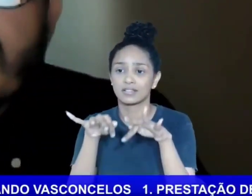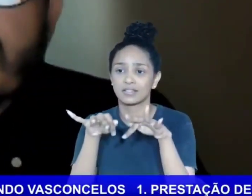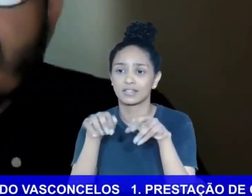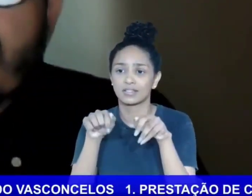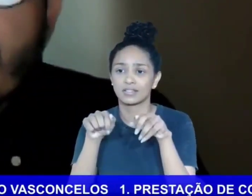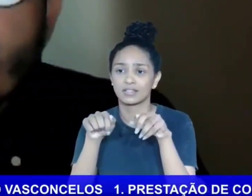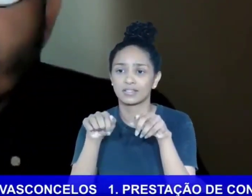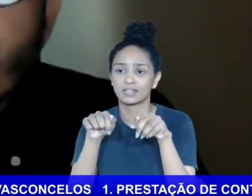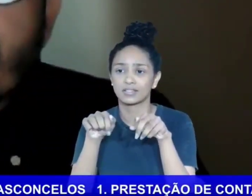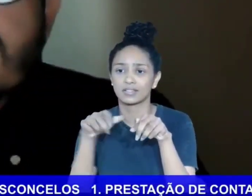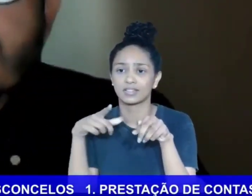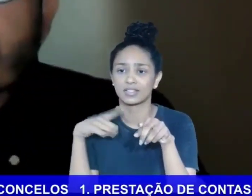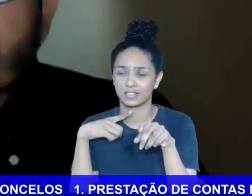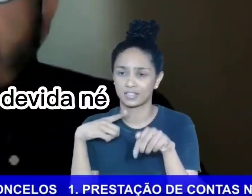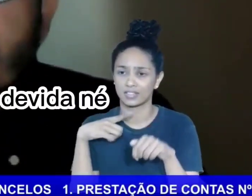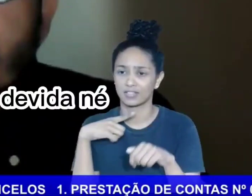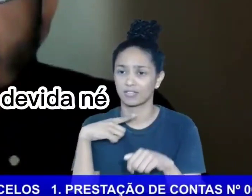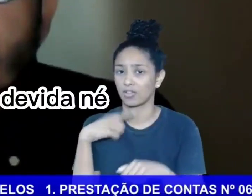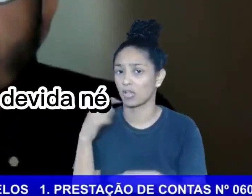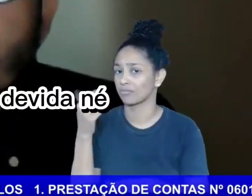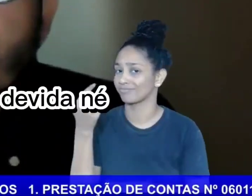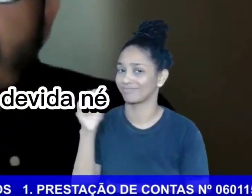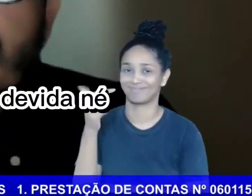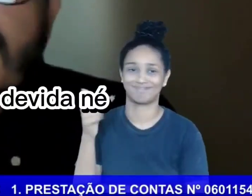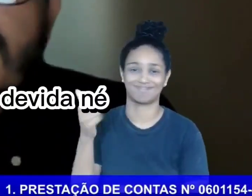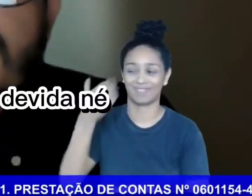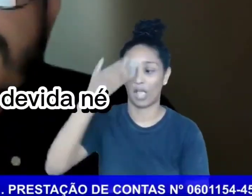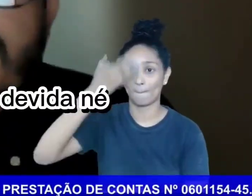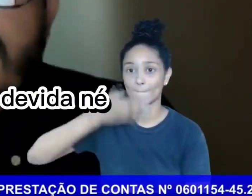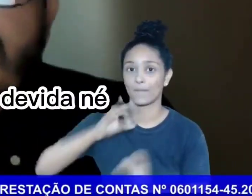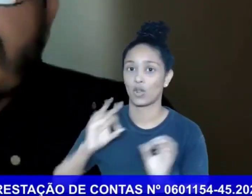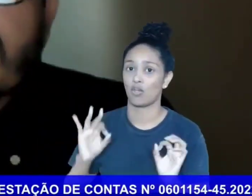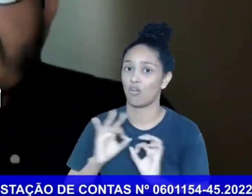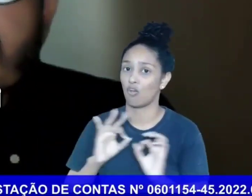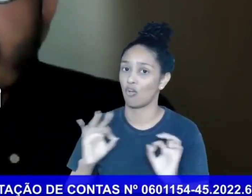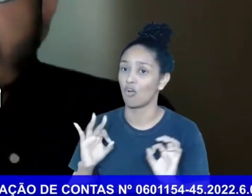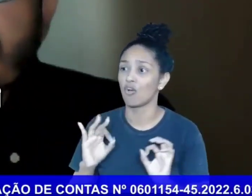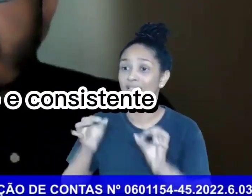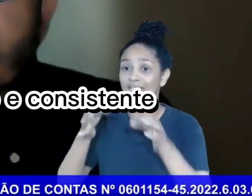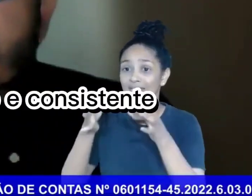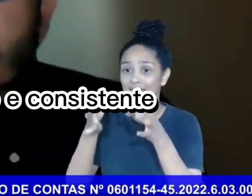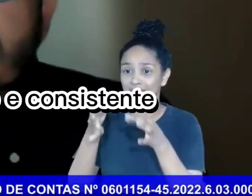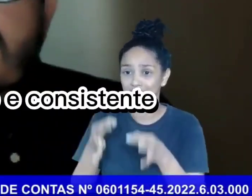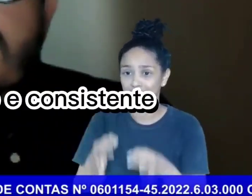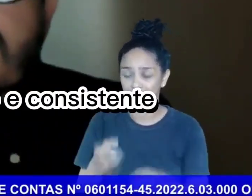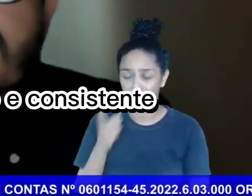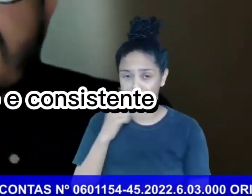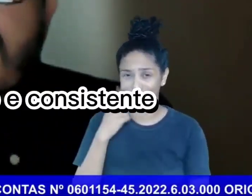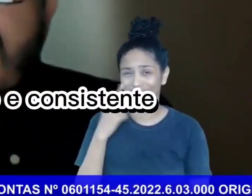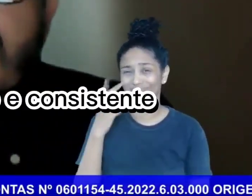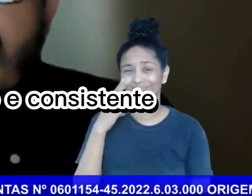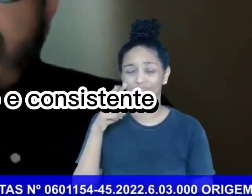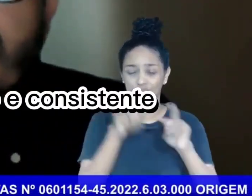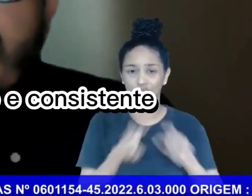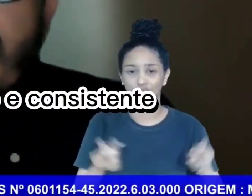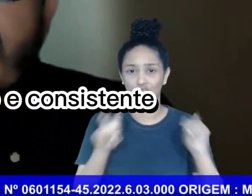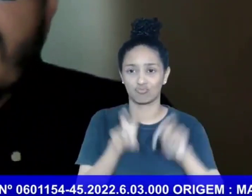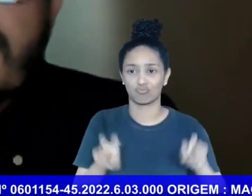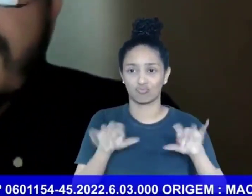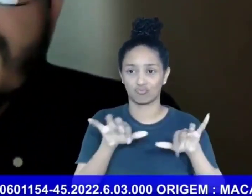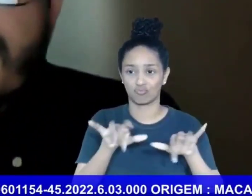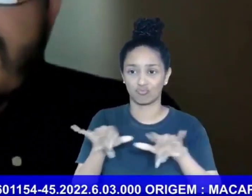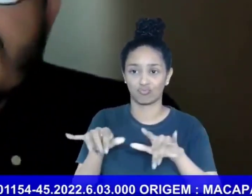que não houve a comprovação devida, né? Deixa eu ver aqui quanto a segunda irregularidade